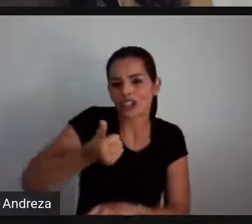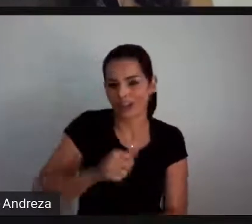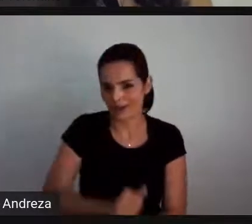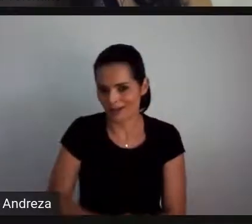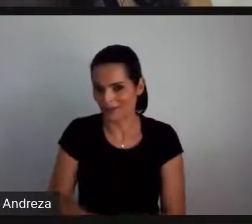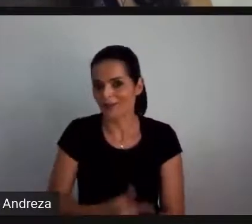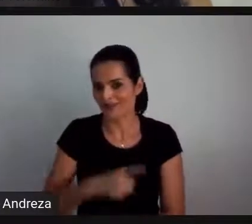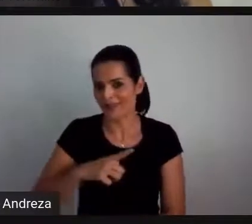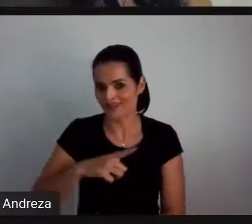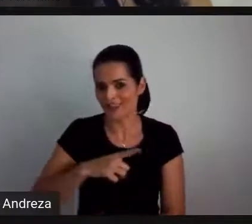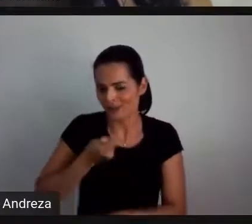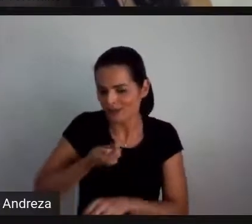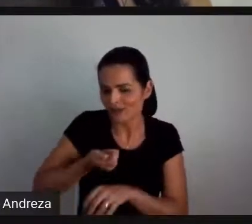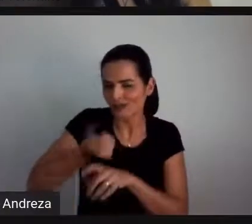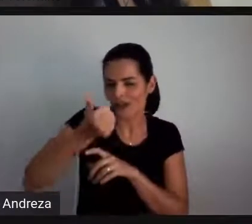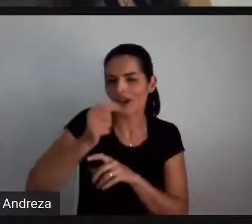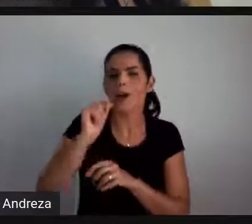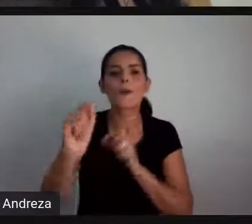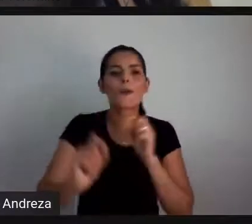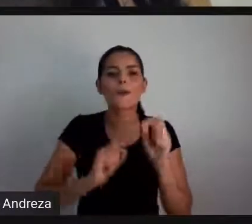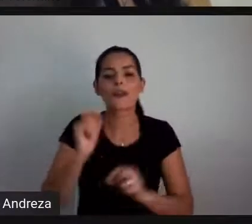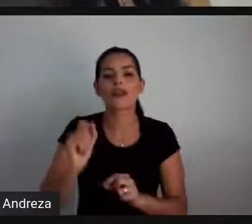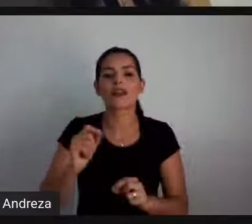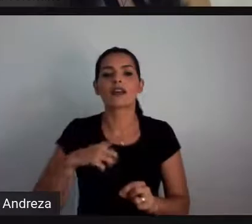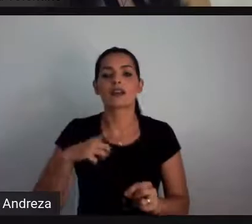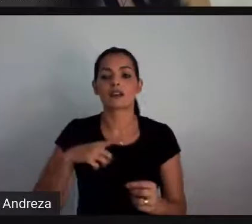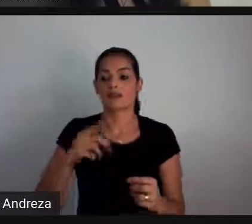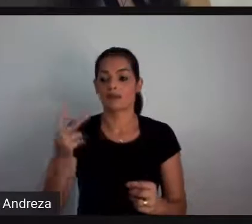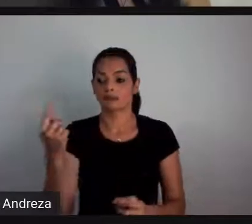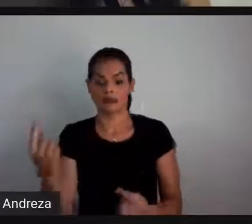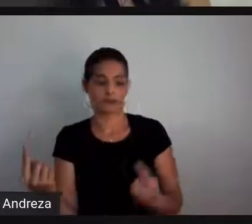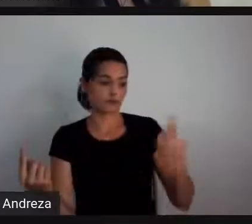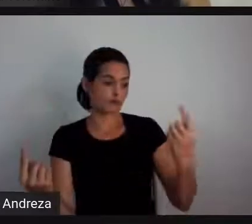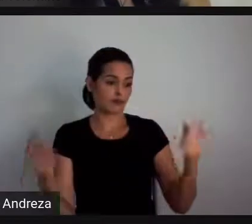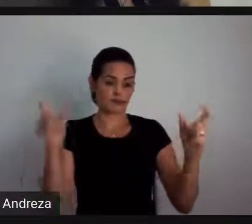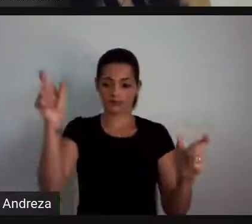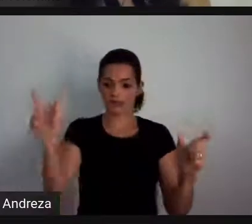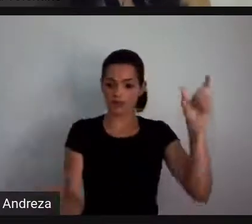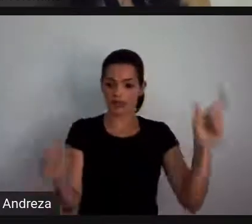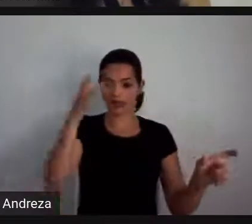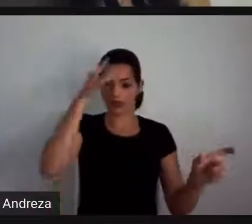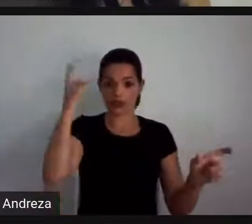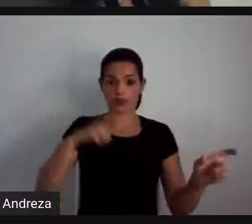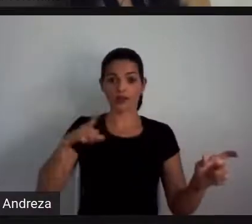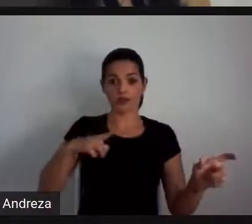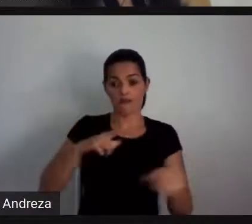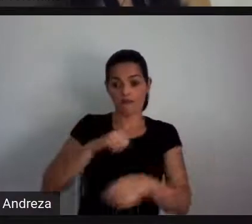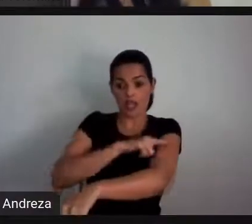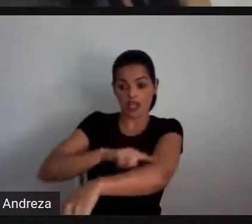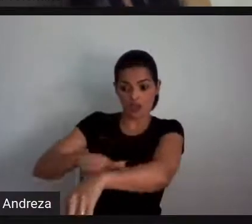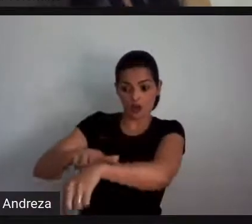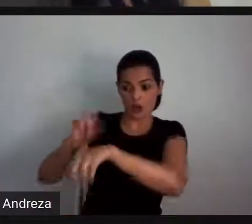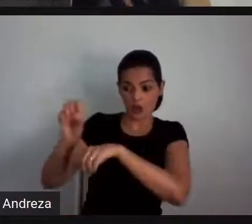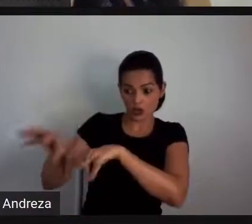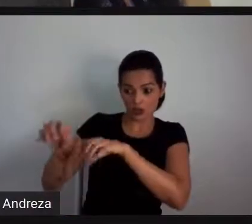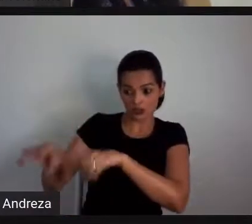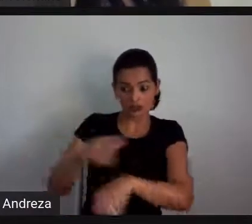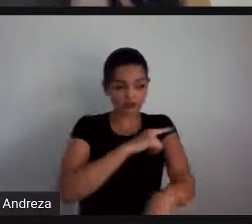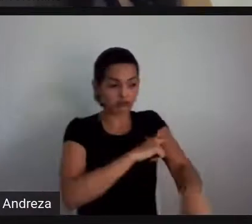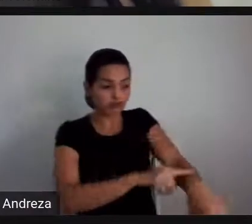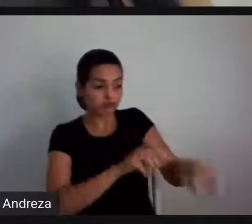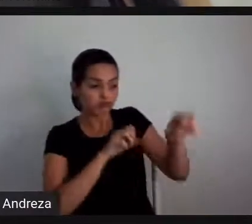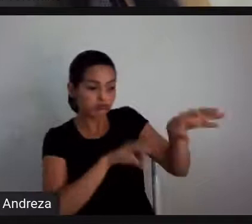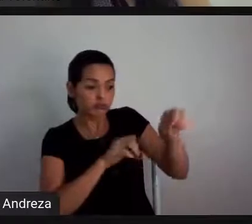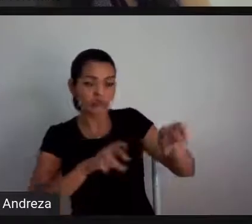muito valiosa, porque como a gente trata de duas pessoas que têm criação completamente diferente, geralmente, uma história